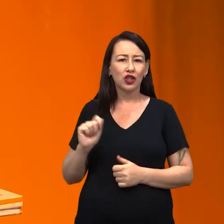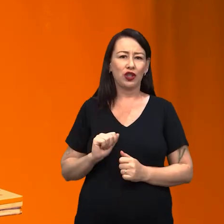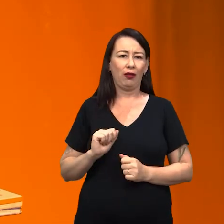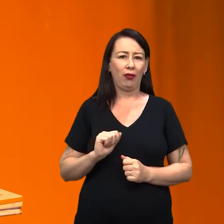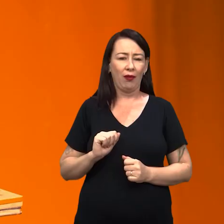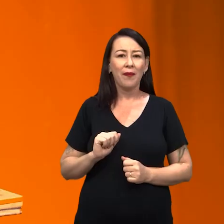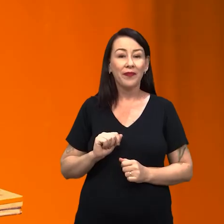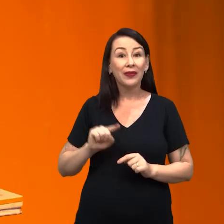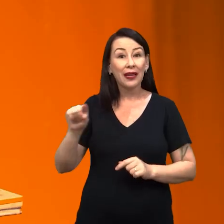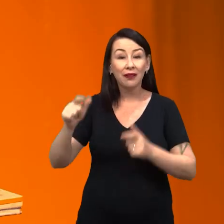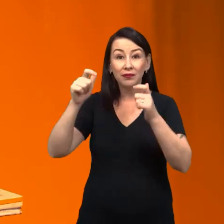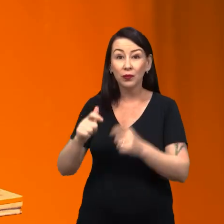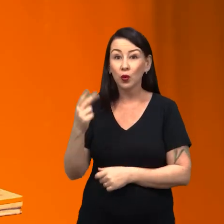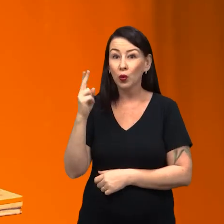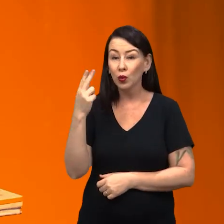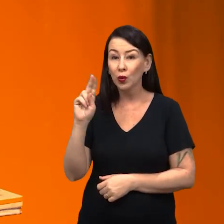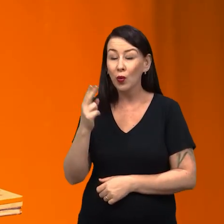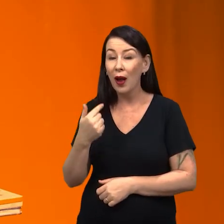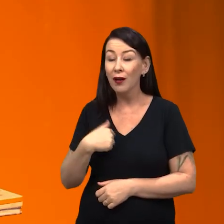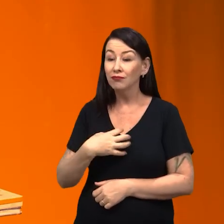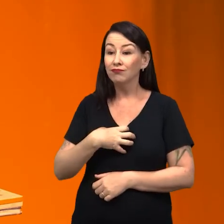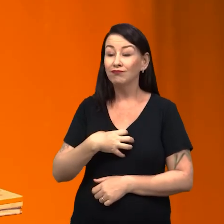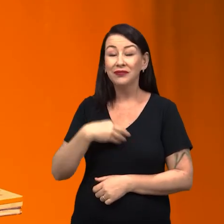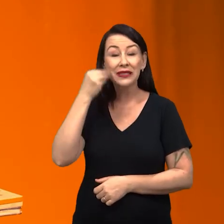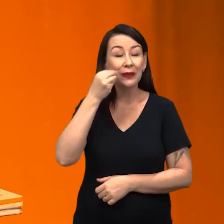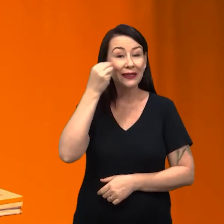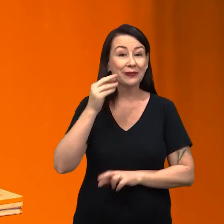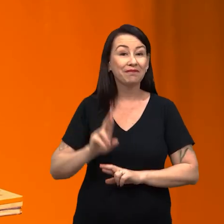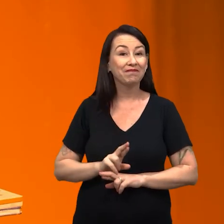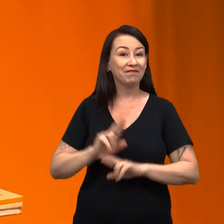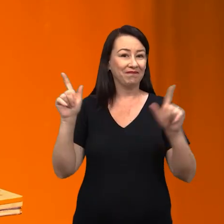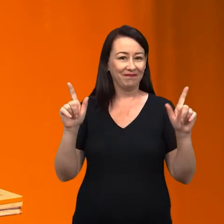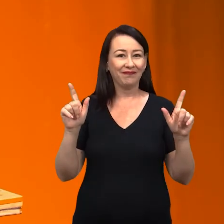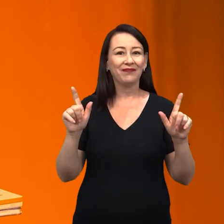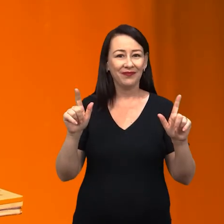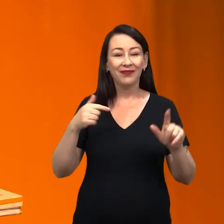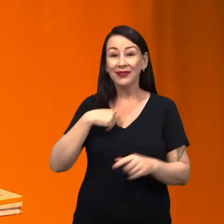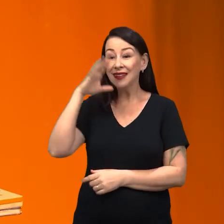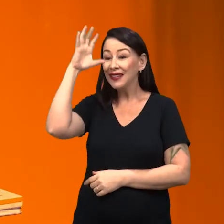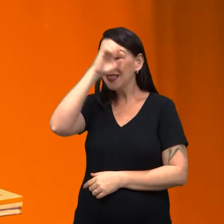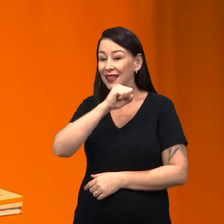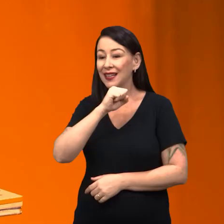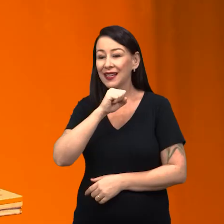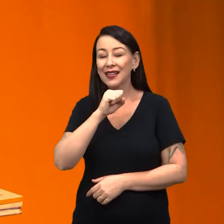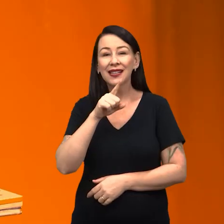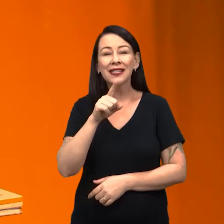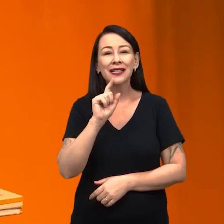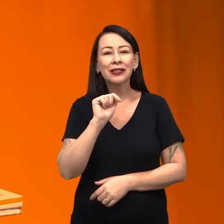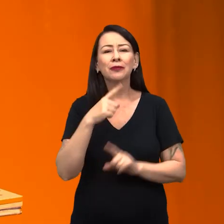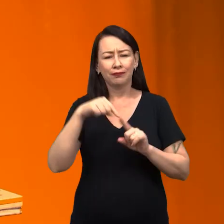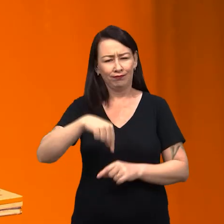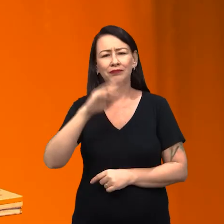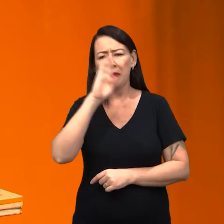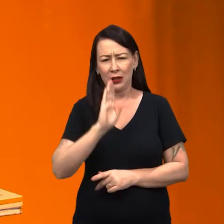No Uruguai eu tive uma experiência incrível. Imagine, eu pesquisei muito pelo Brasil